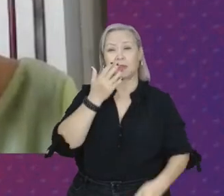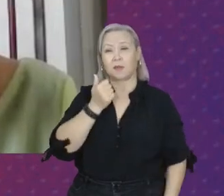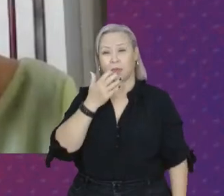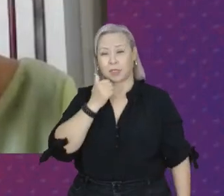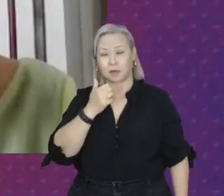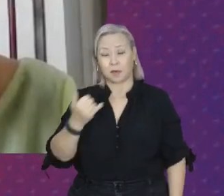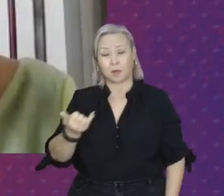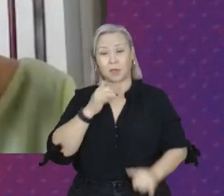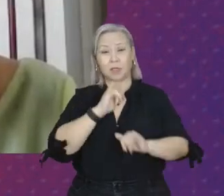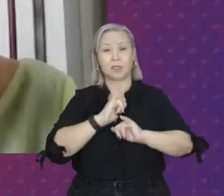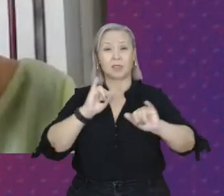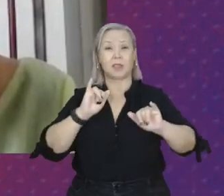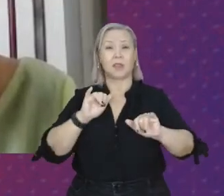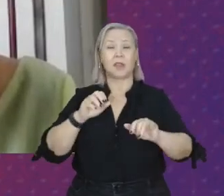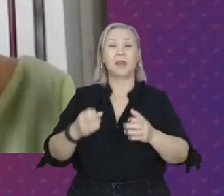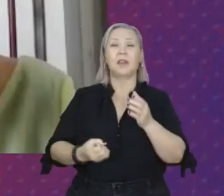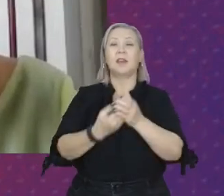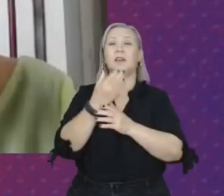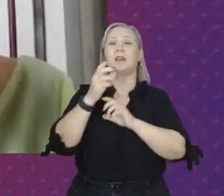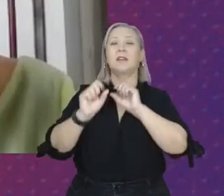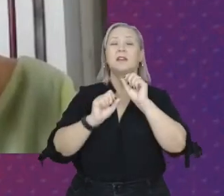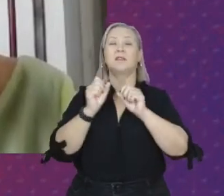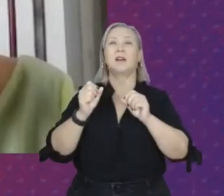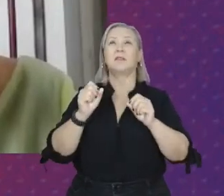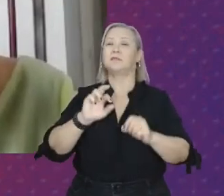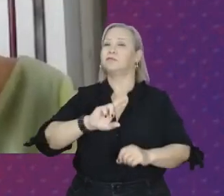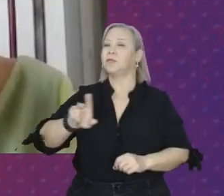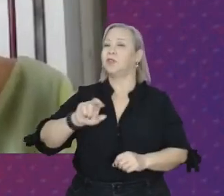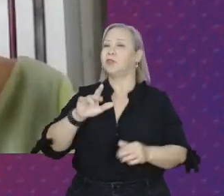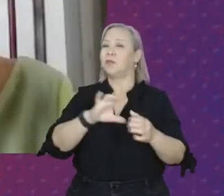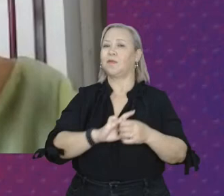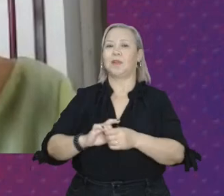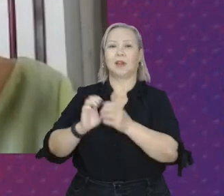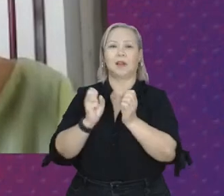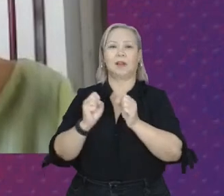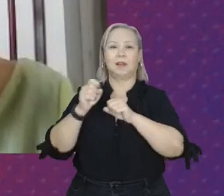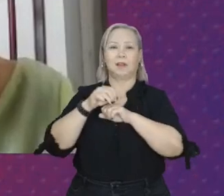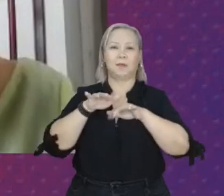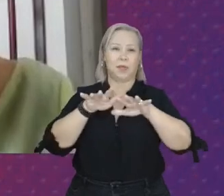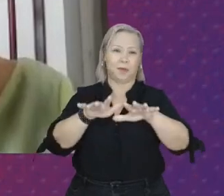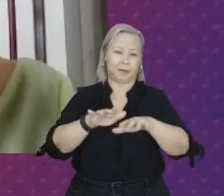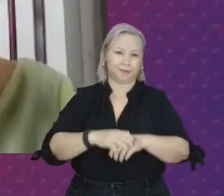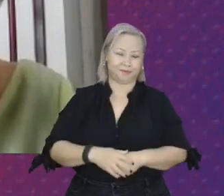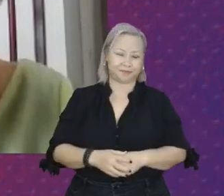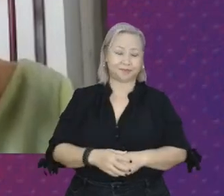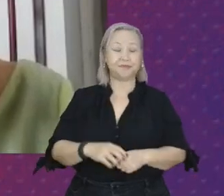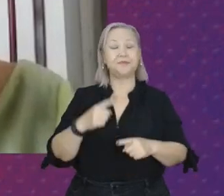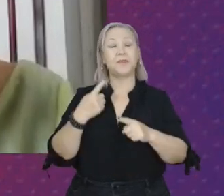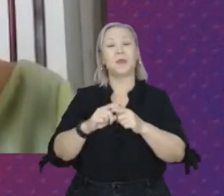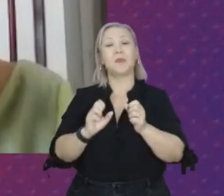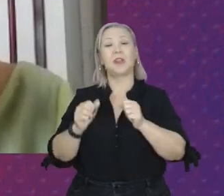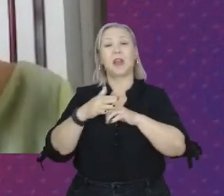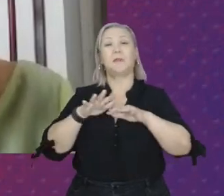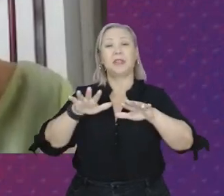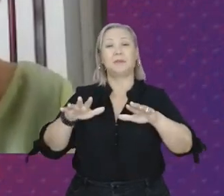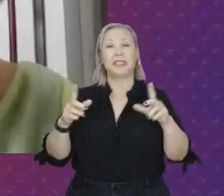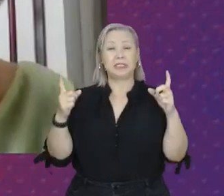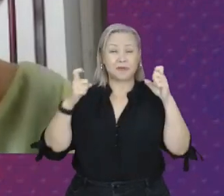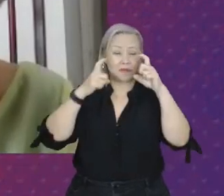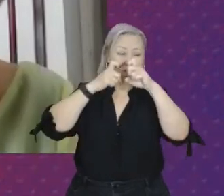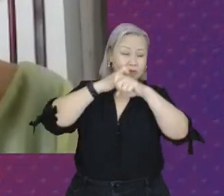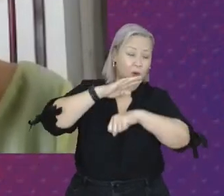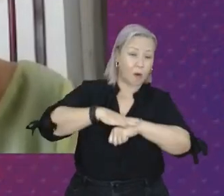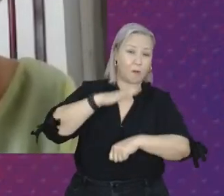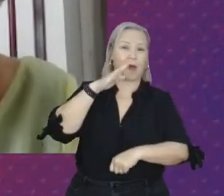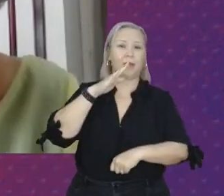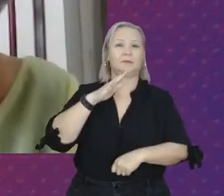que suas causas não estão ligadas à pandemia. A pandemia acentuou, aguçou este quadro, mas nós